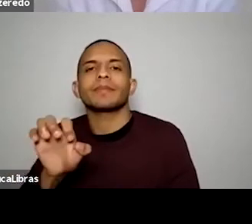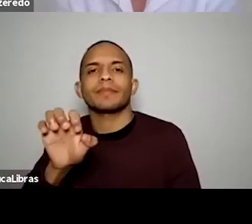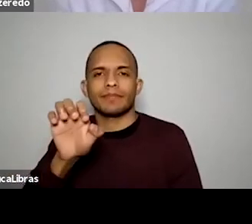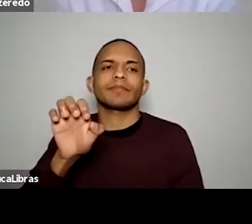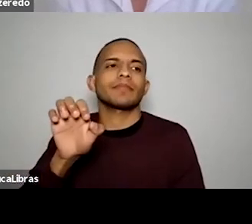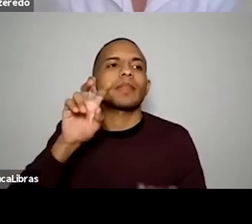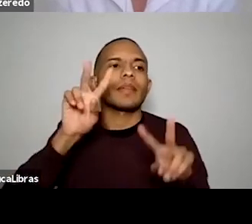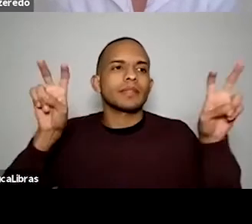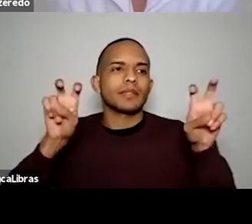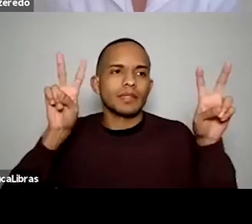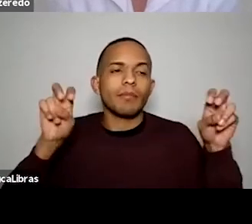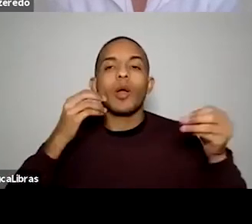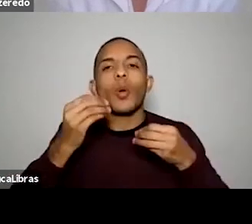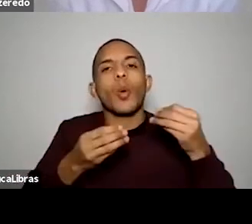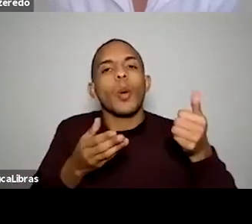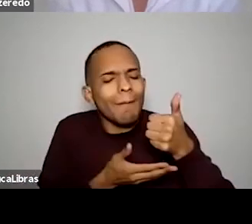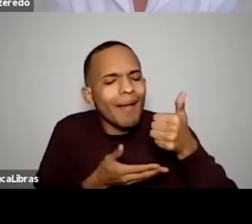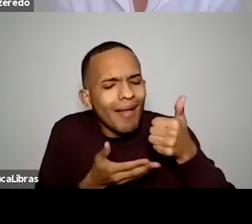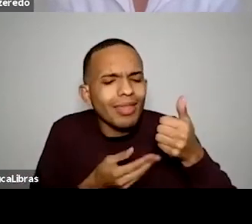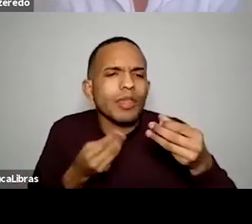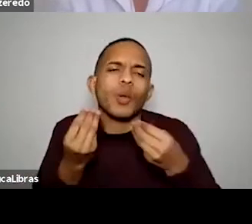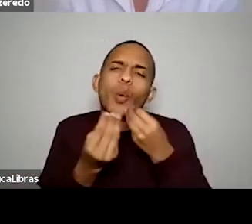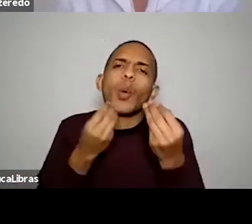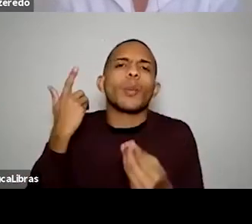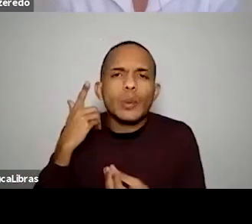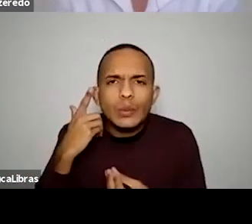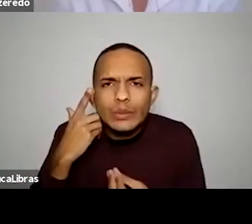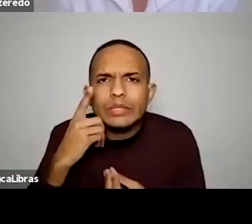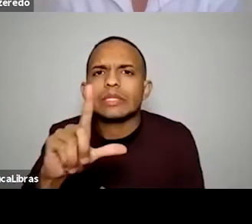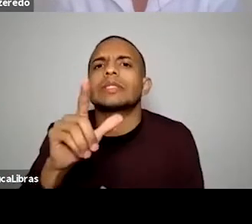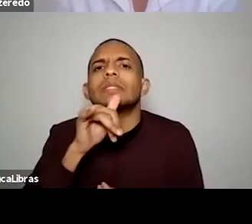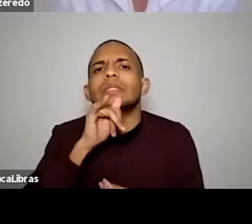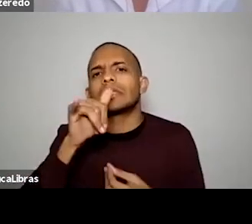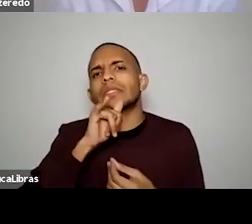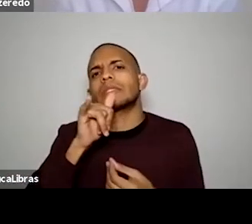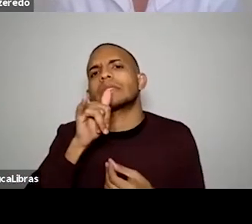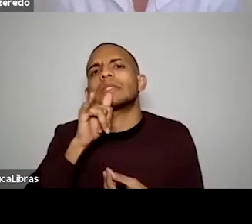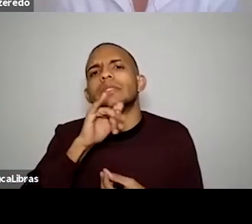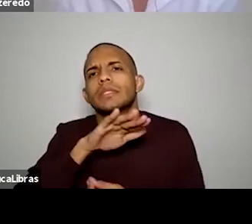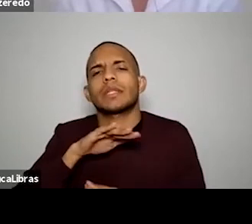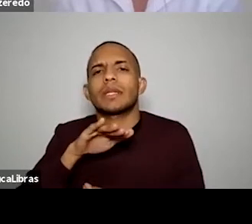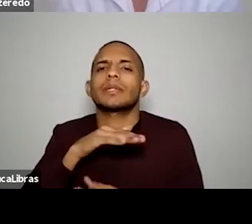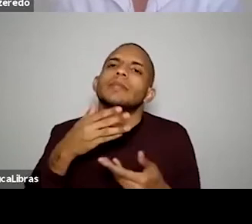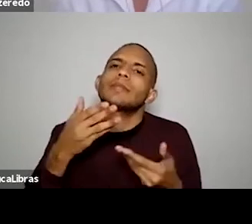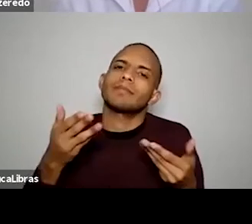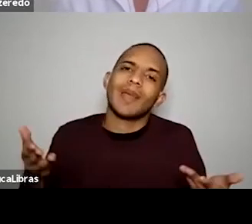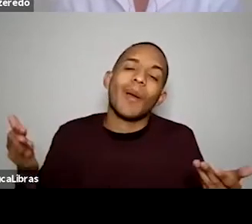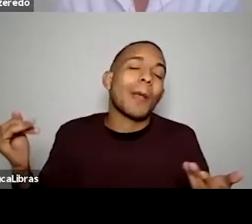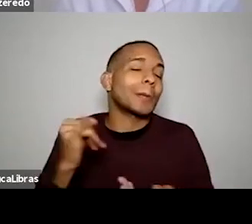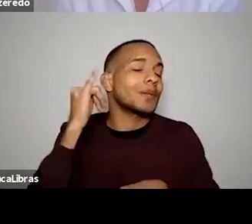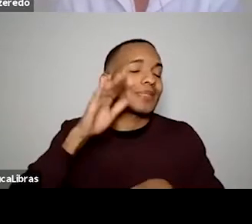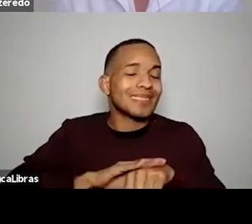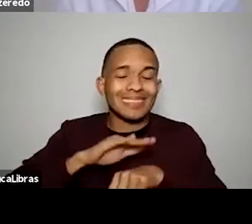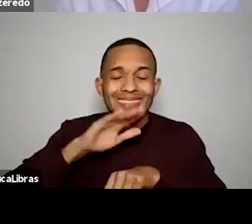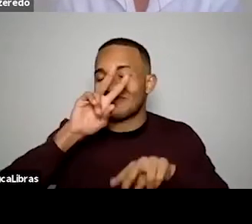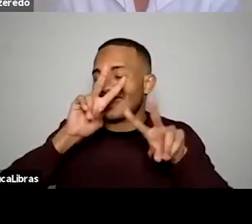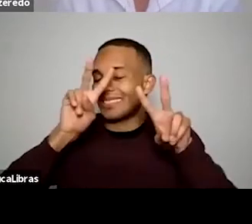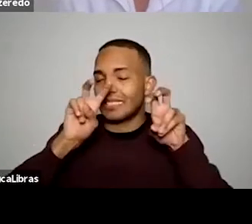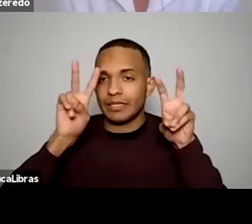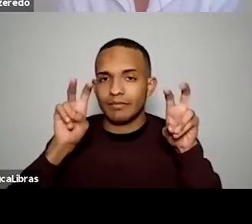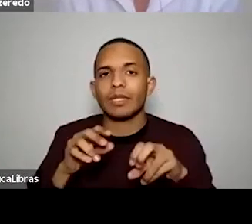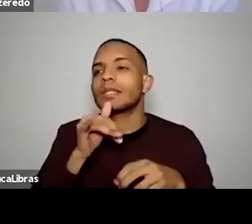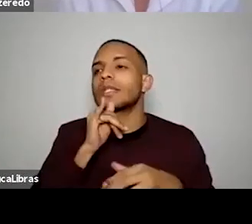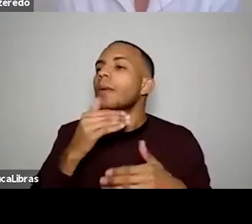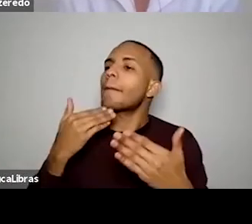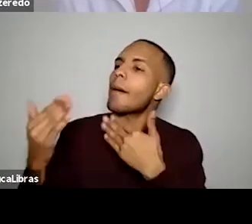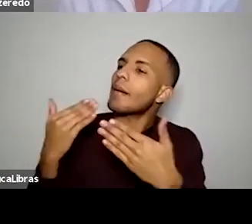chegar nas organizações que a gente falava com o instituto, né? Então, eu acho que isso é muito importante. A gente... A